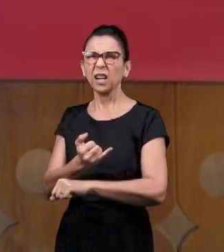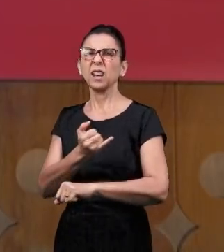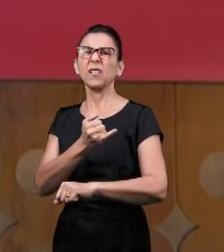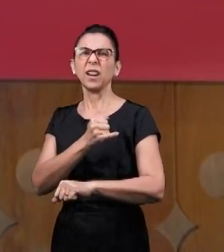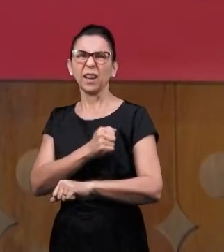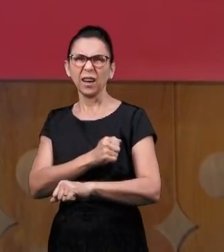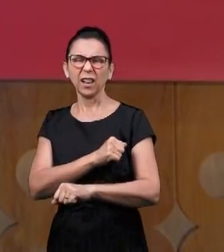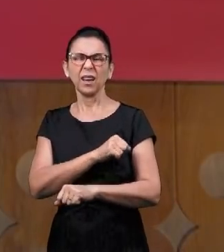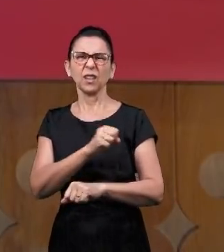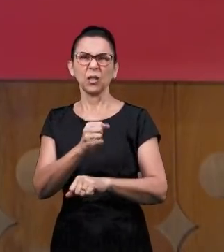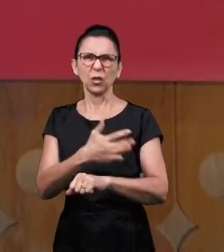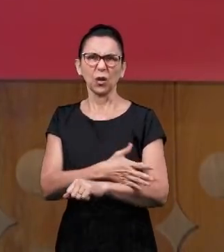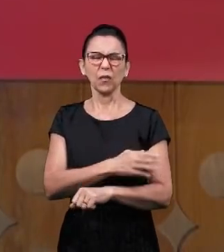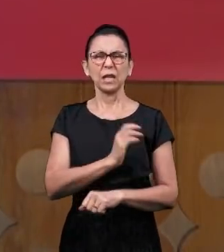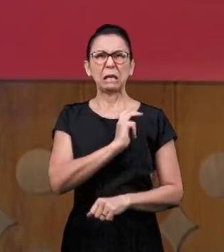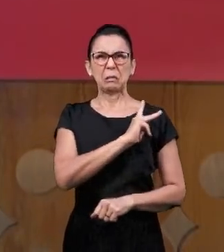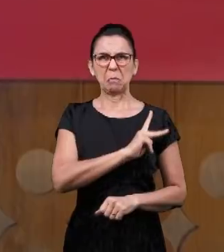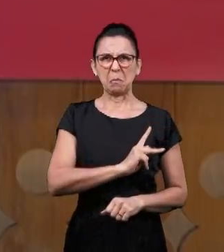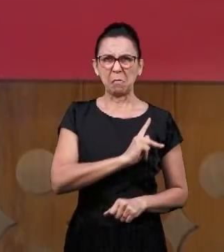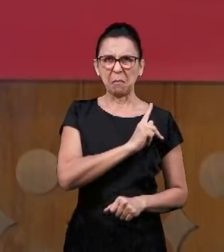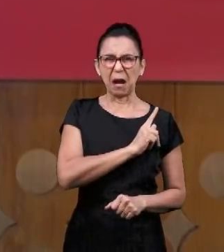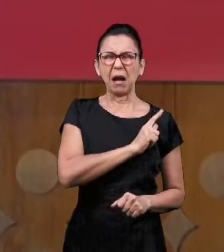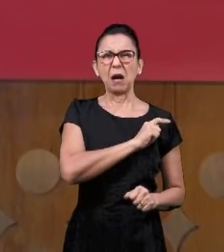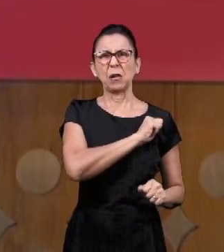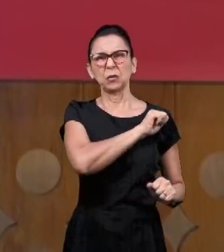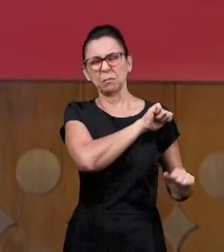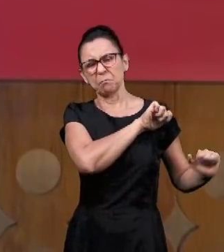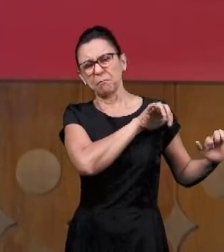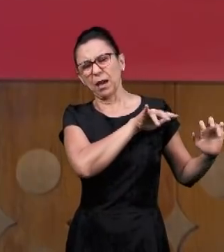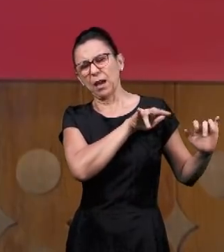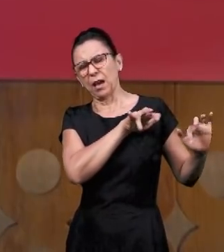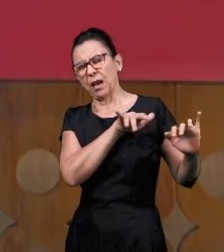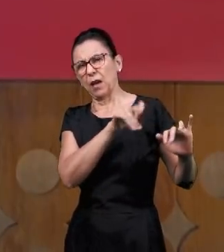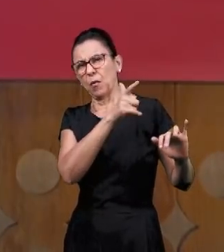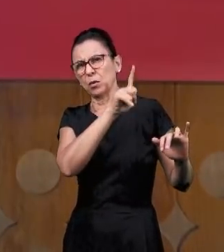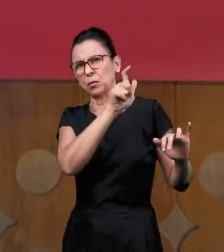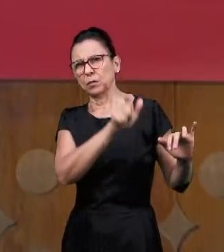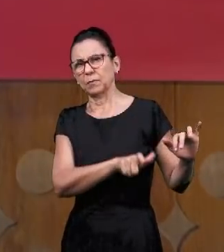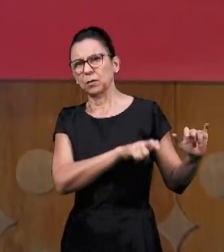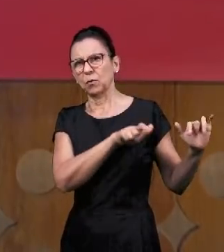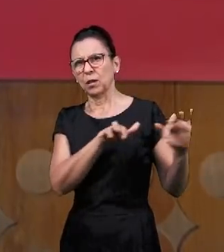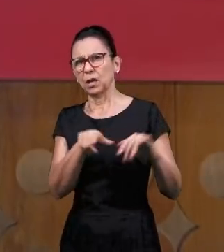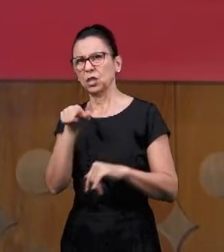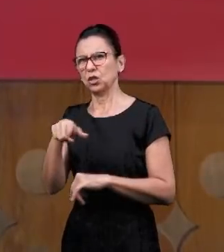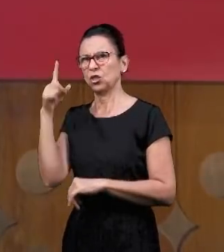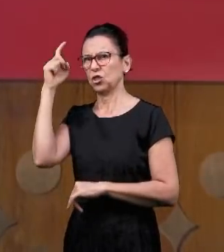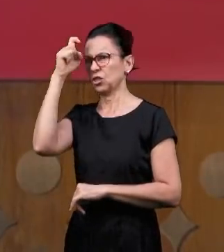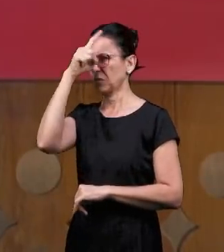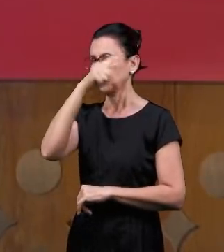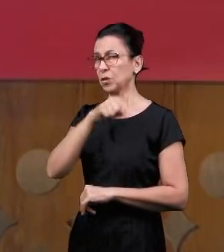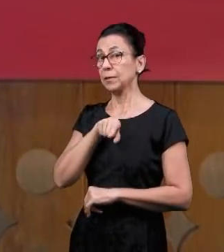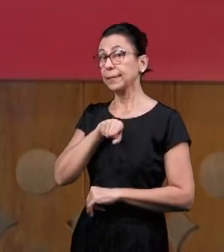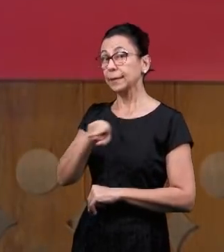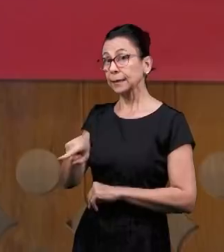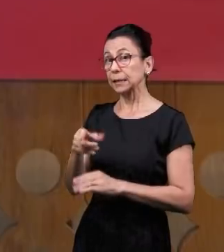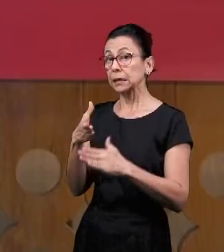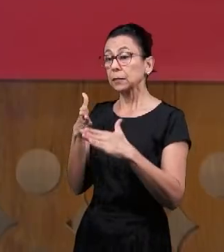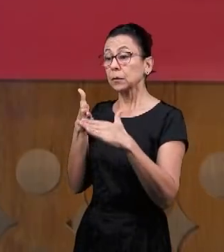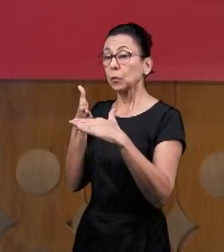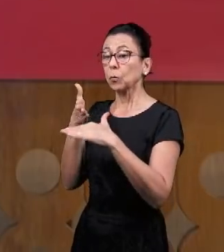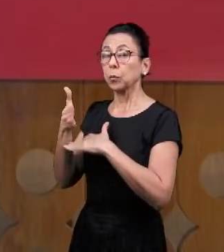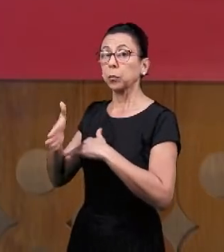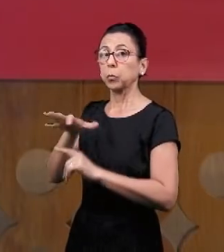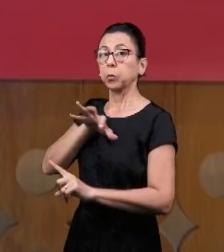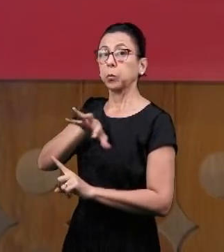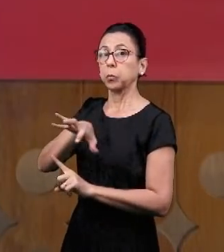aquele pessoal da igreja lá de Antioquia que foi lá, que havia uma dificuldade em Jerusalém. Por quê? Porque estava entrando uma heresia. Aliás,